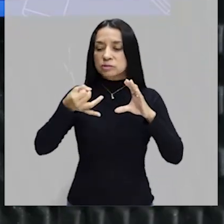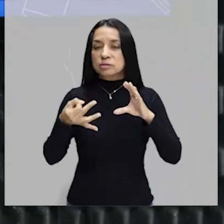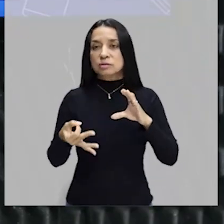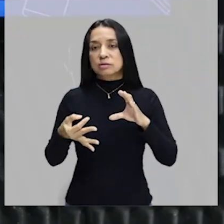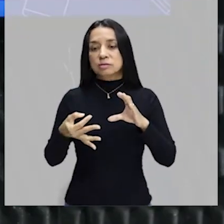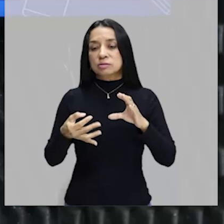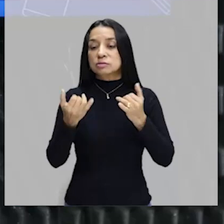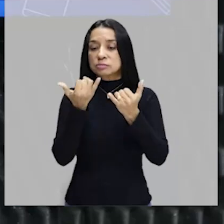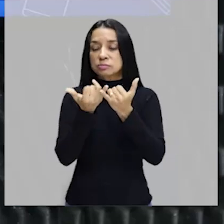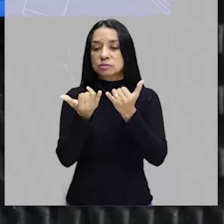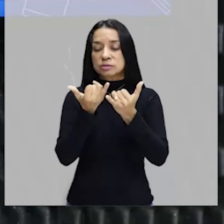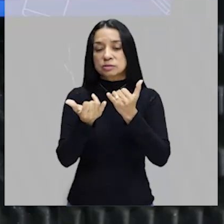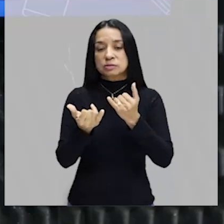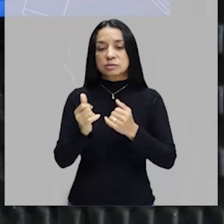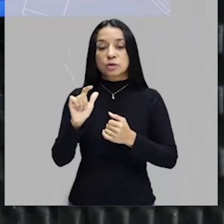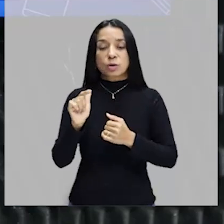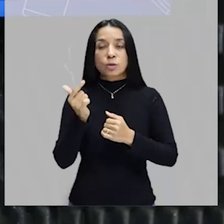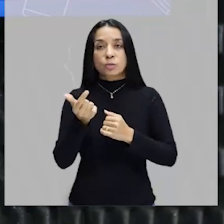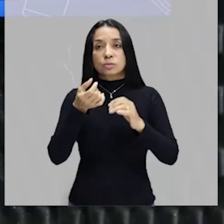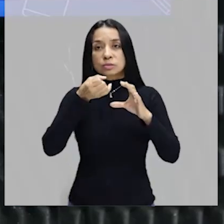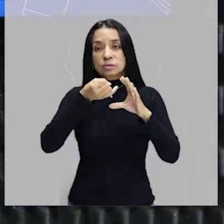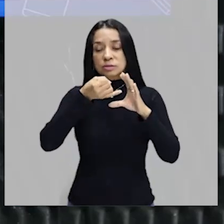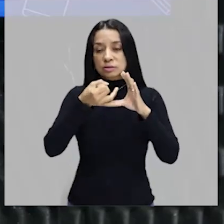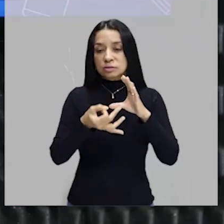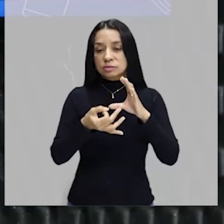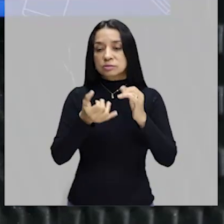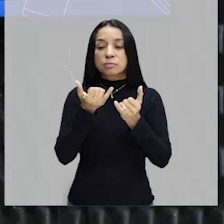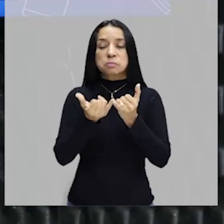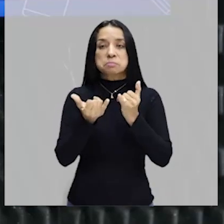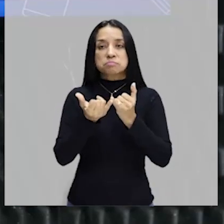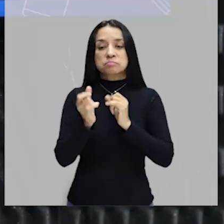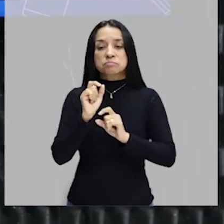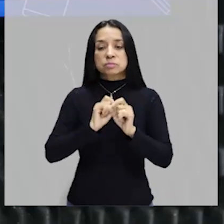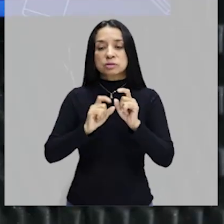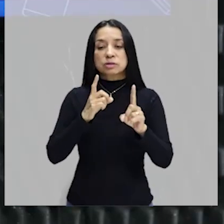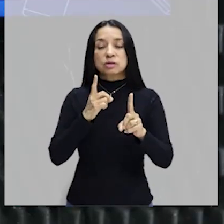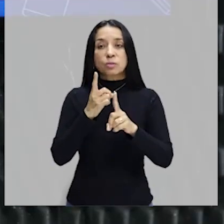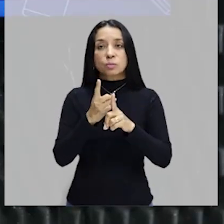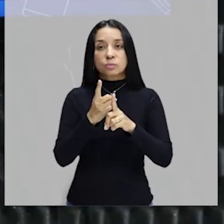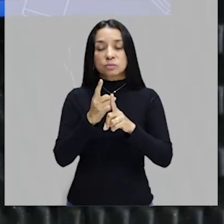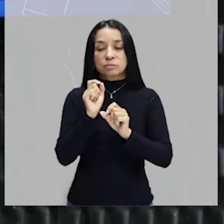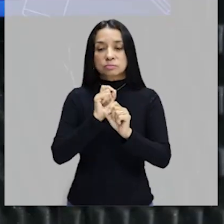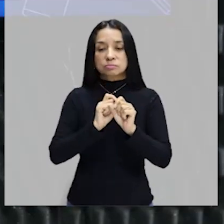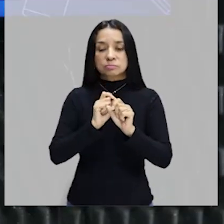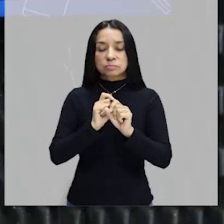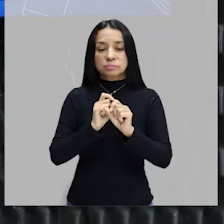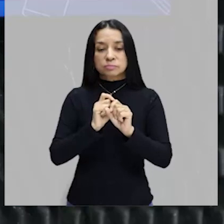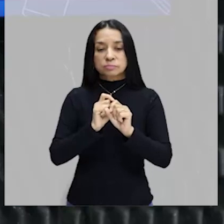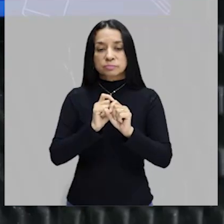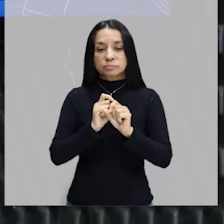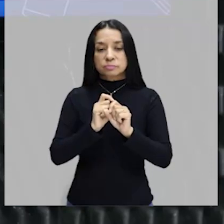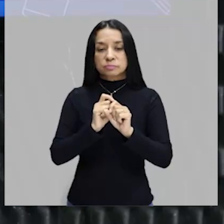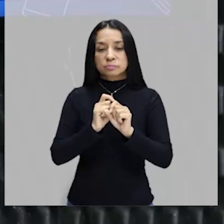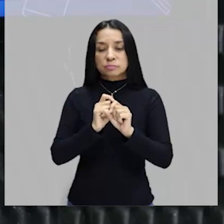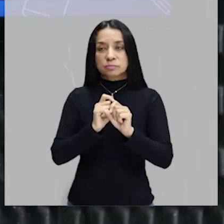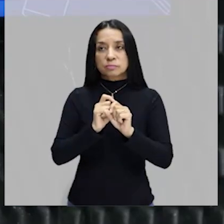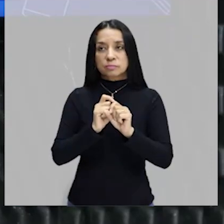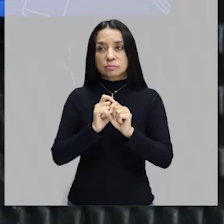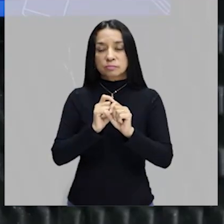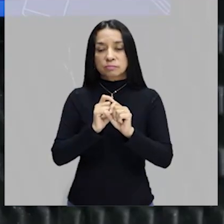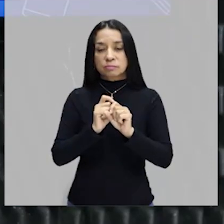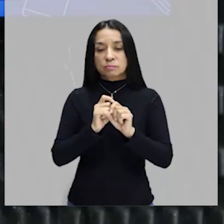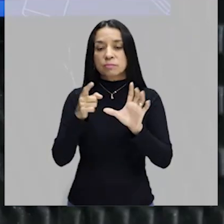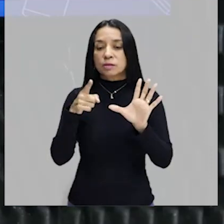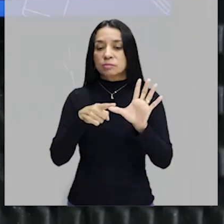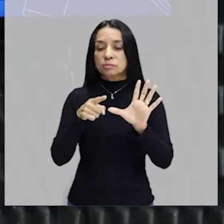semelhantes. Outra característica que a gente encontra em macacos é a questão do polegar opositor, ou seja, o